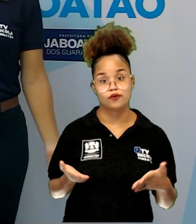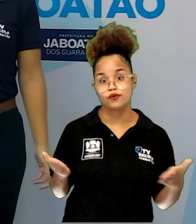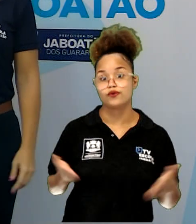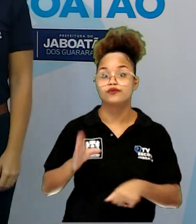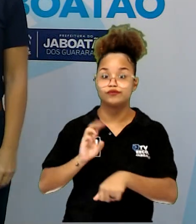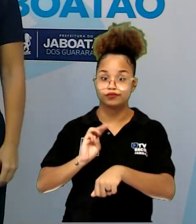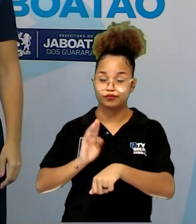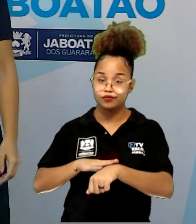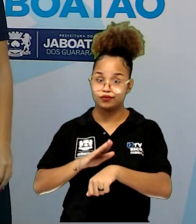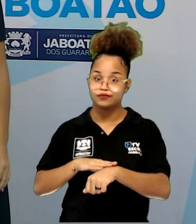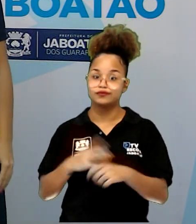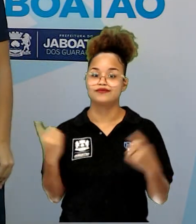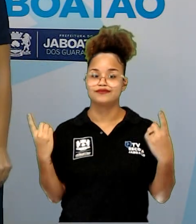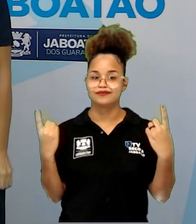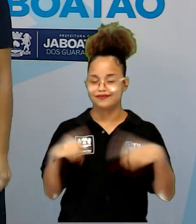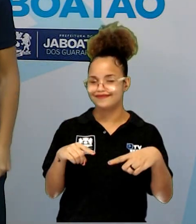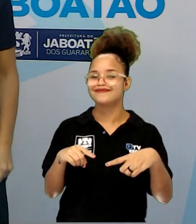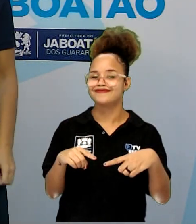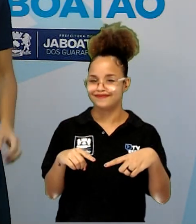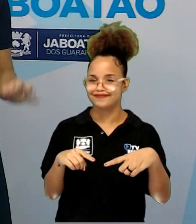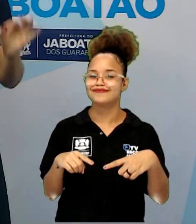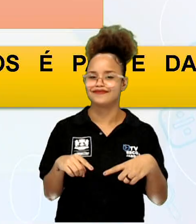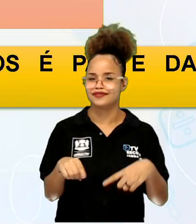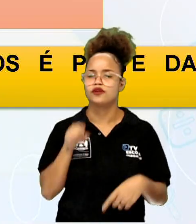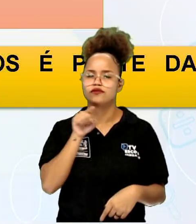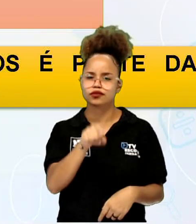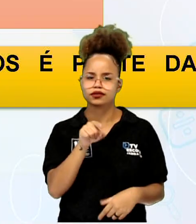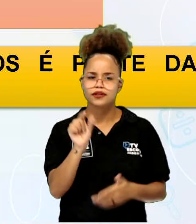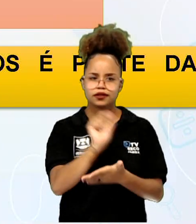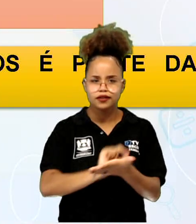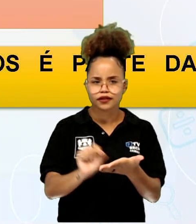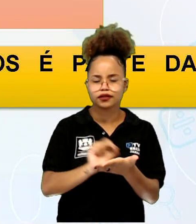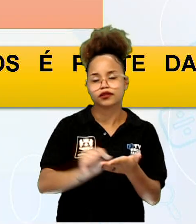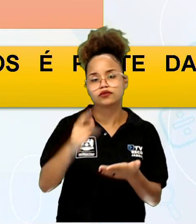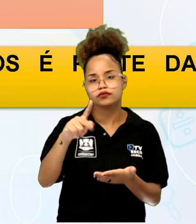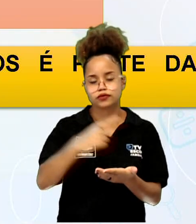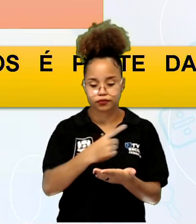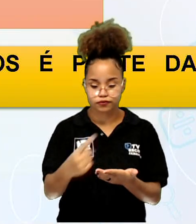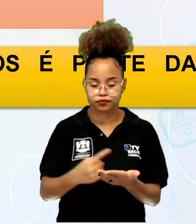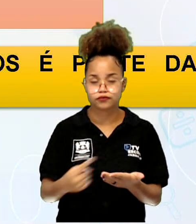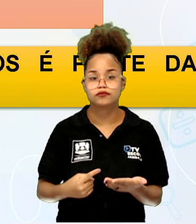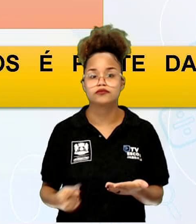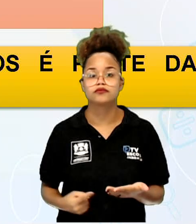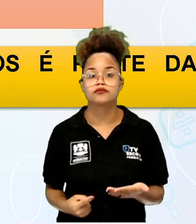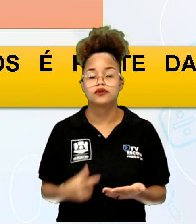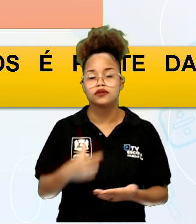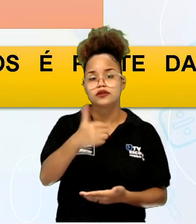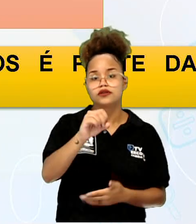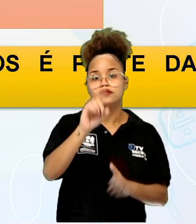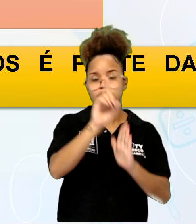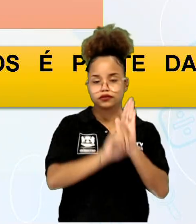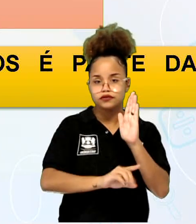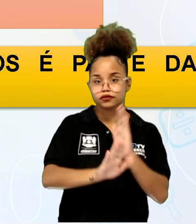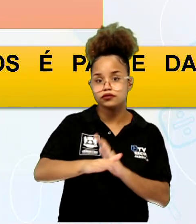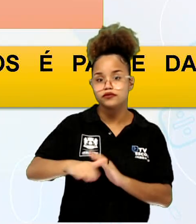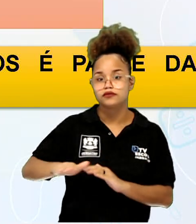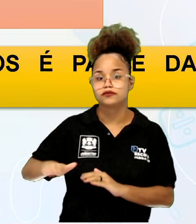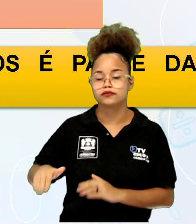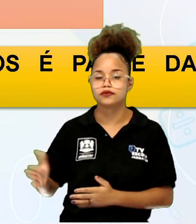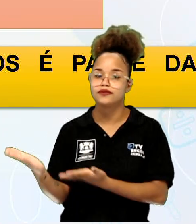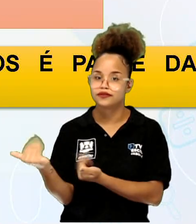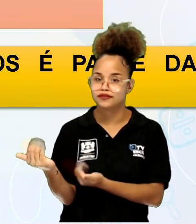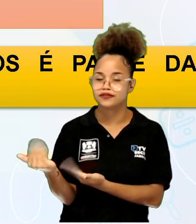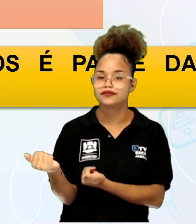do nosso desafio. Você vai escrever no seu caderno os 10 direitos da criança e